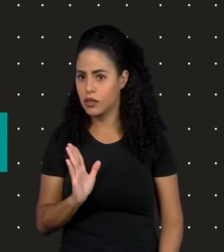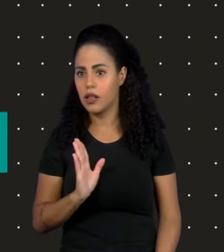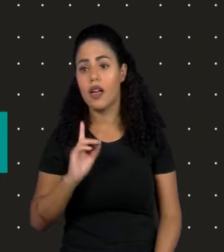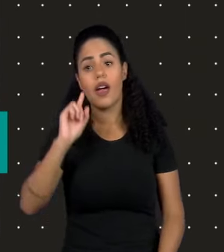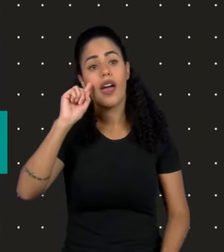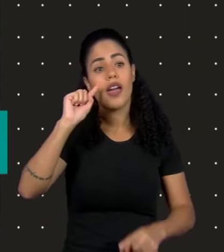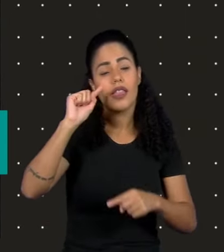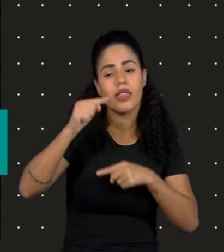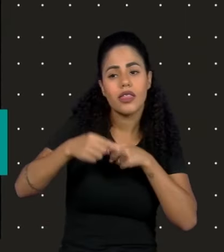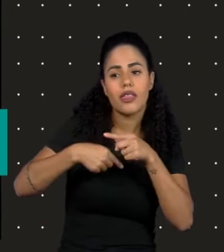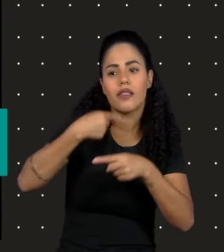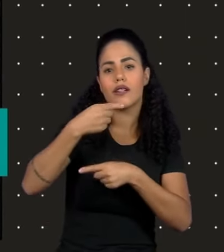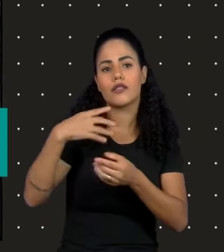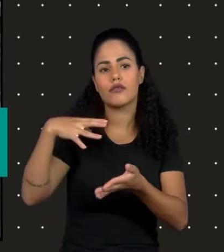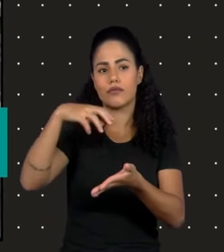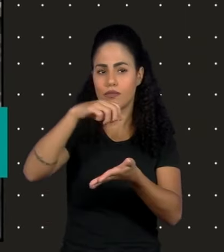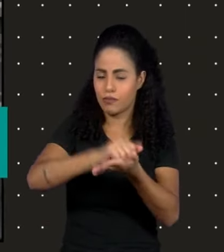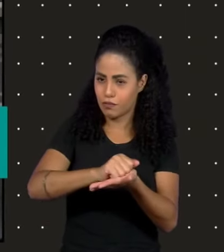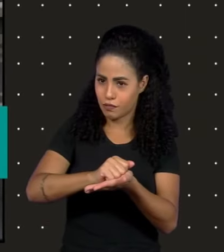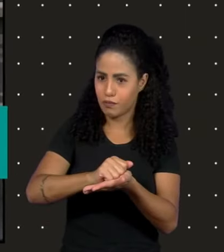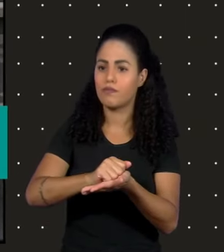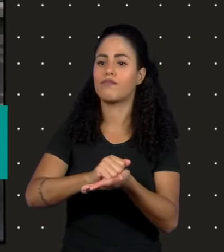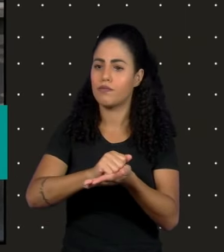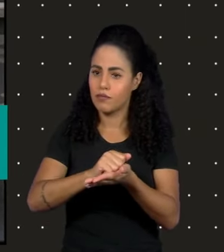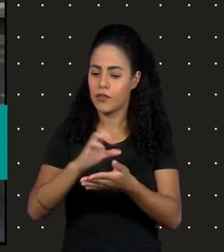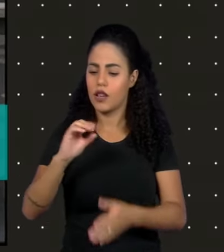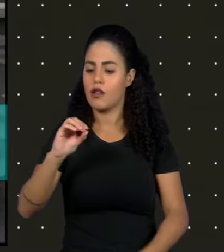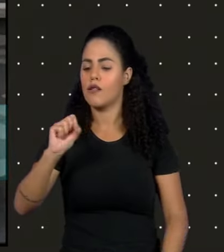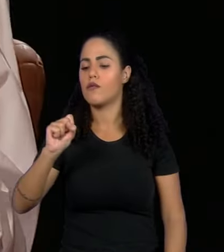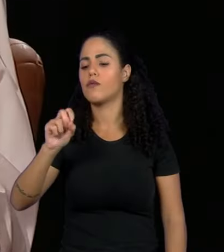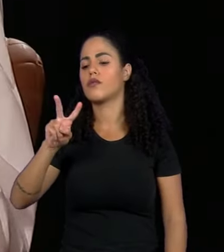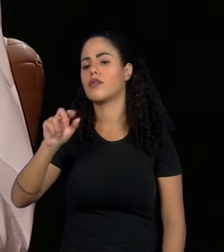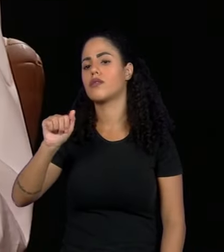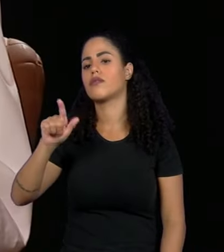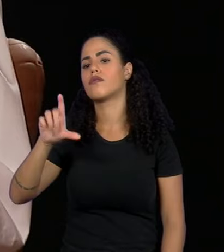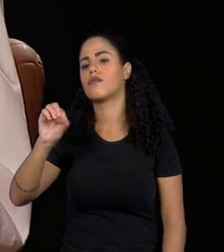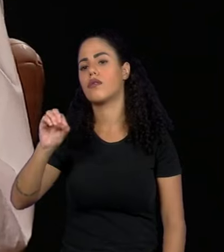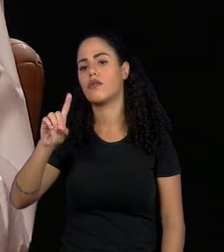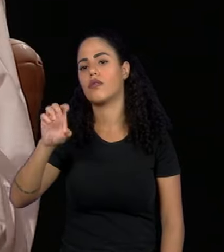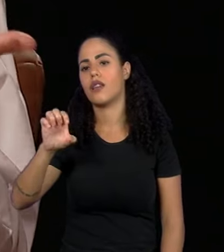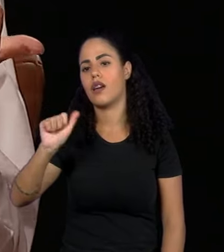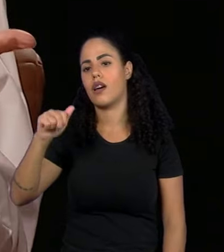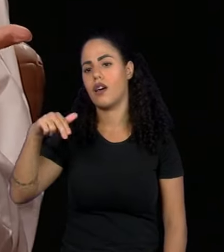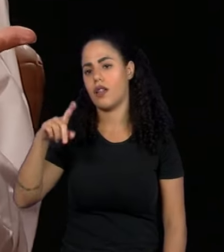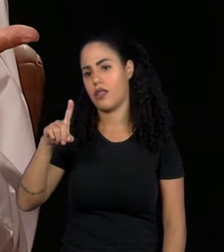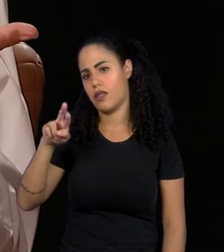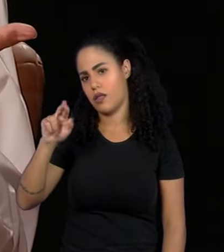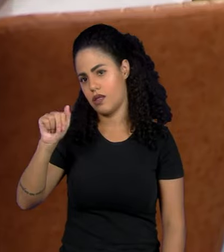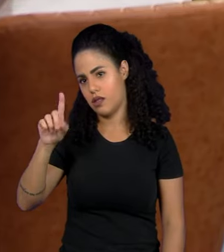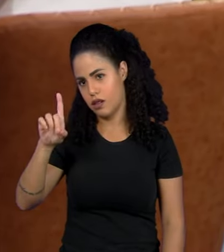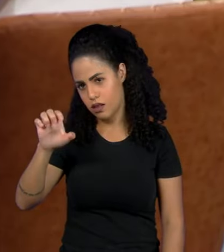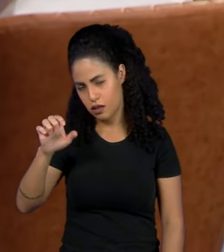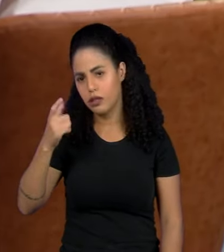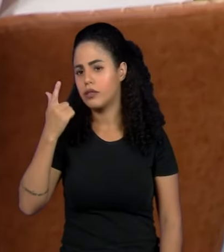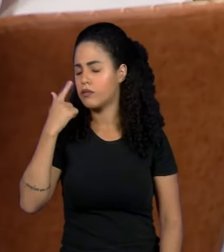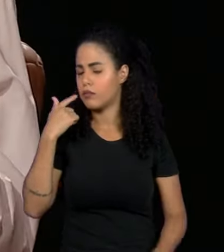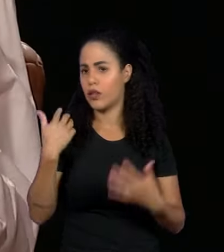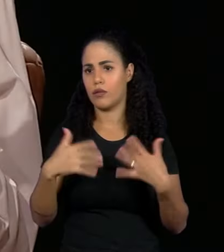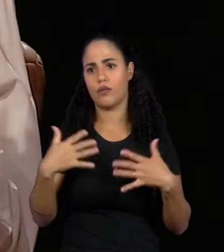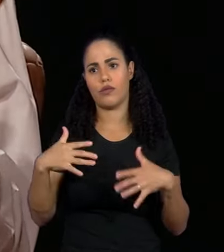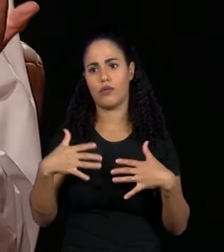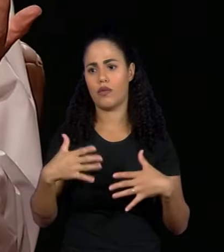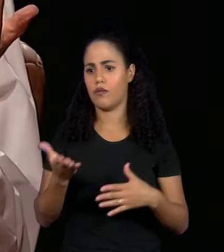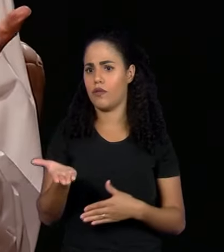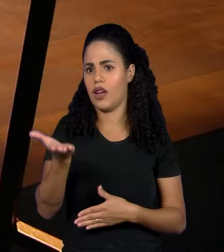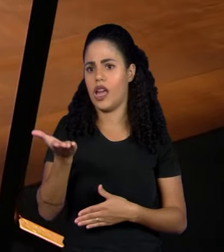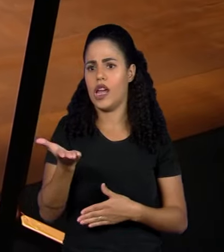de descolonizar. O Oswald de Andrade, que atualmente ele foi o mais badalado da semana, né? Praticamente só se falou